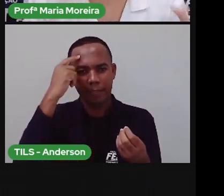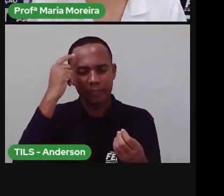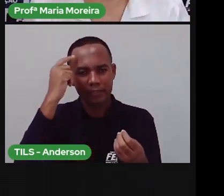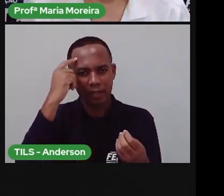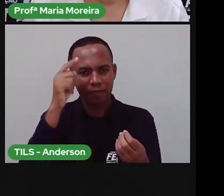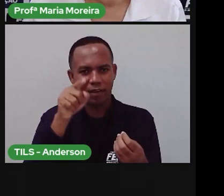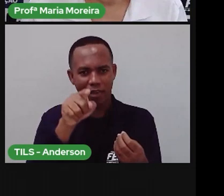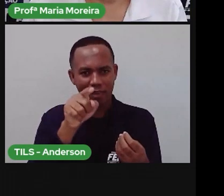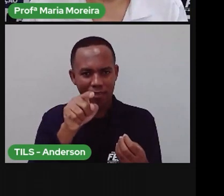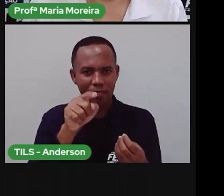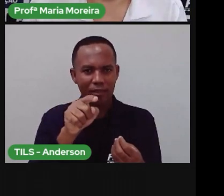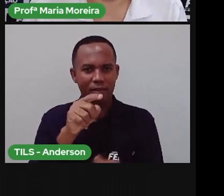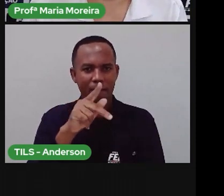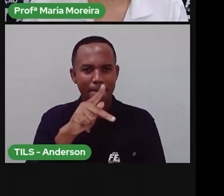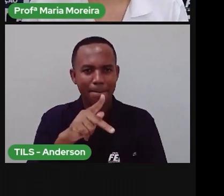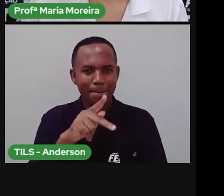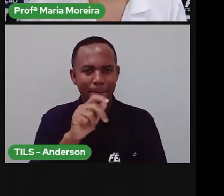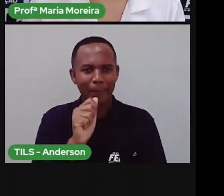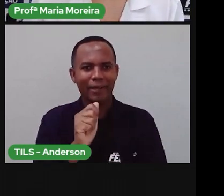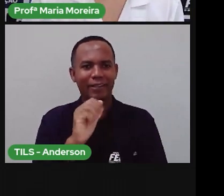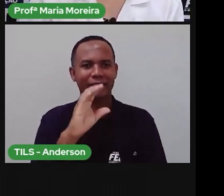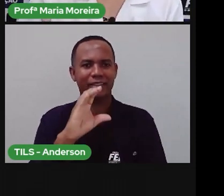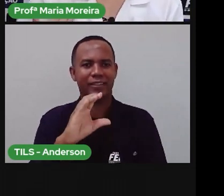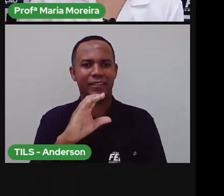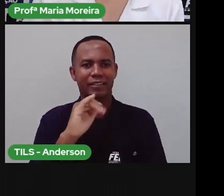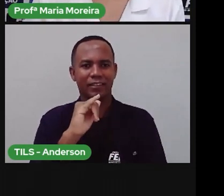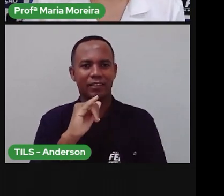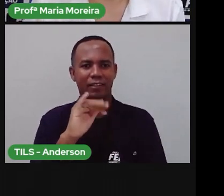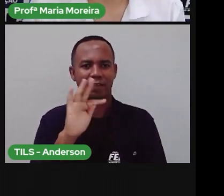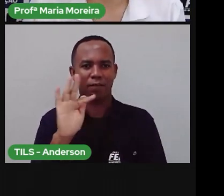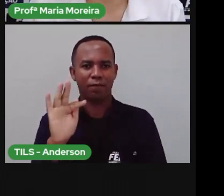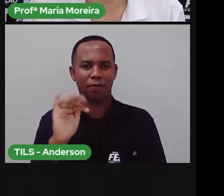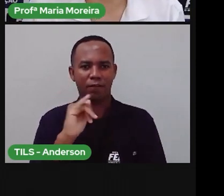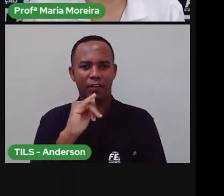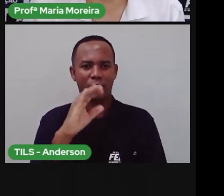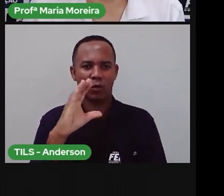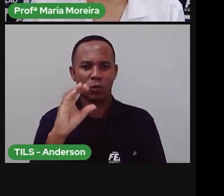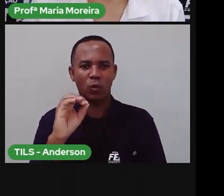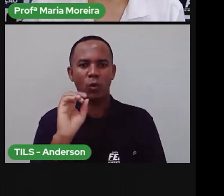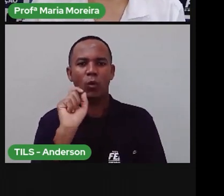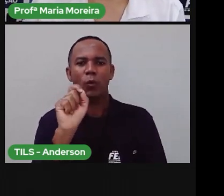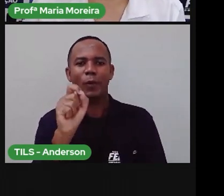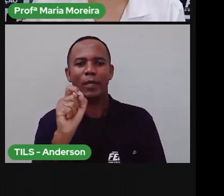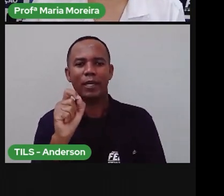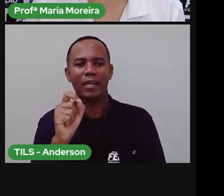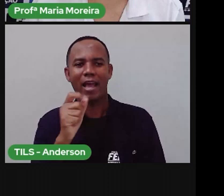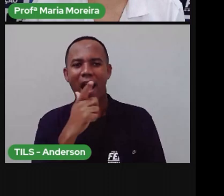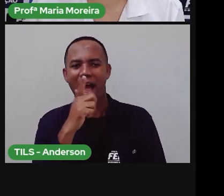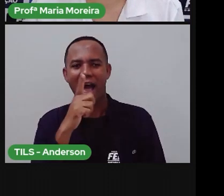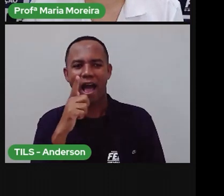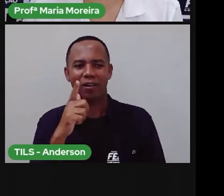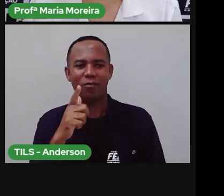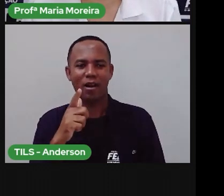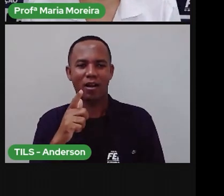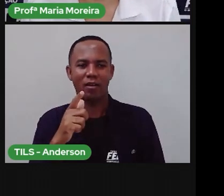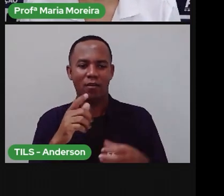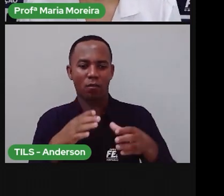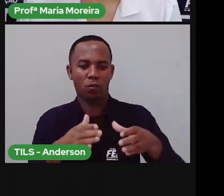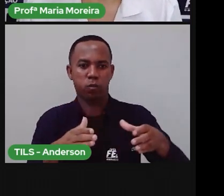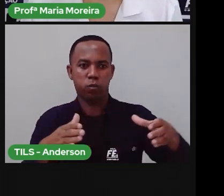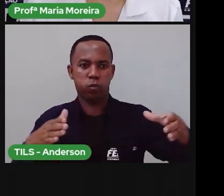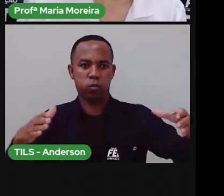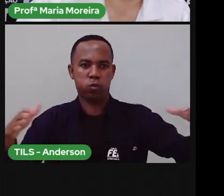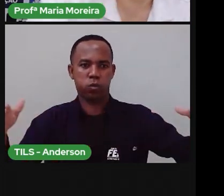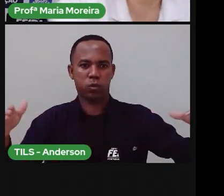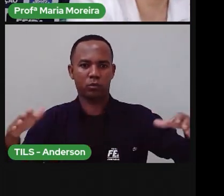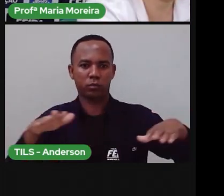se acalmava um pouco, tá? Bom, é o maior dos oceanos, né? E recobre quase um terço